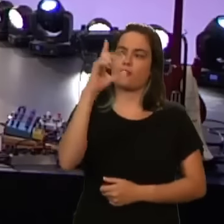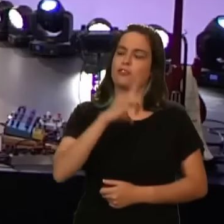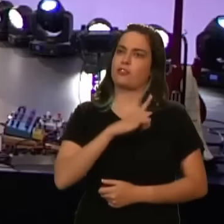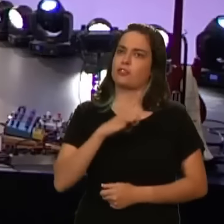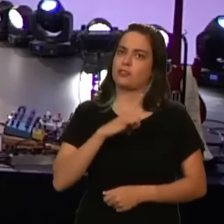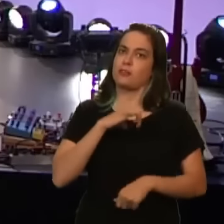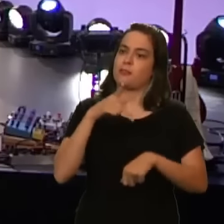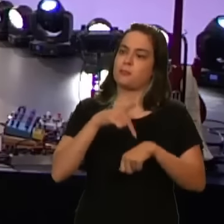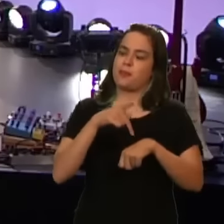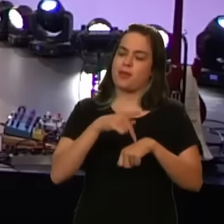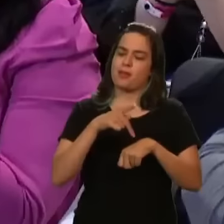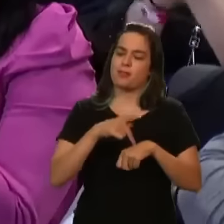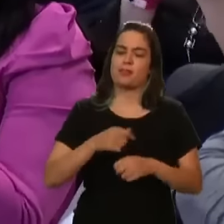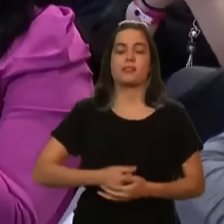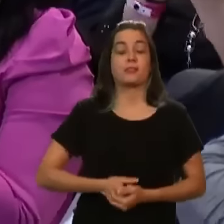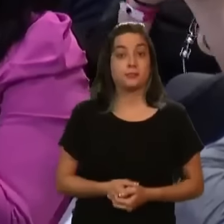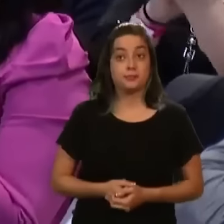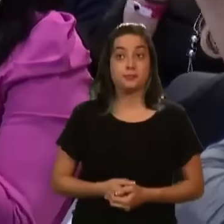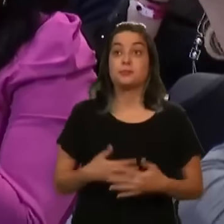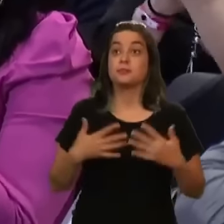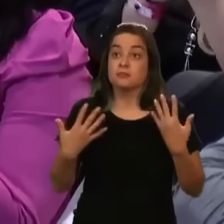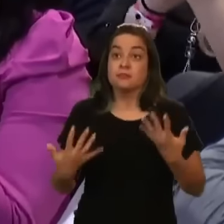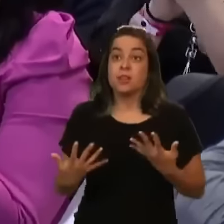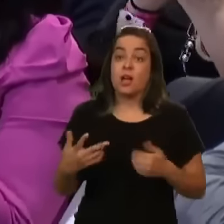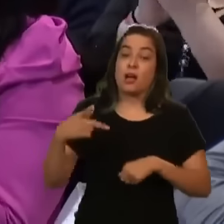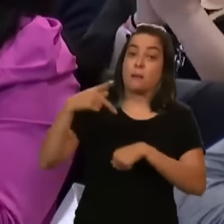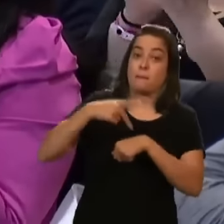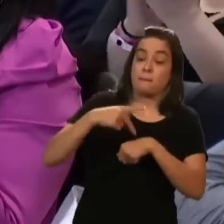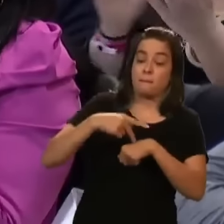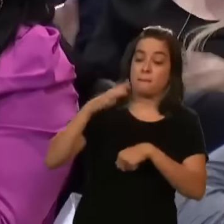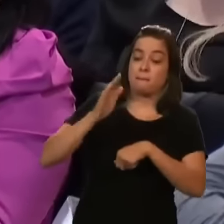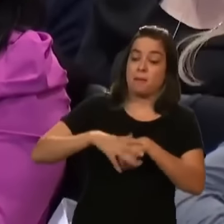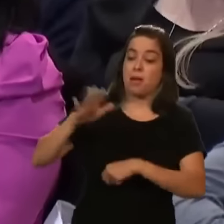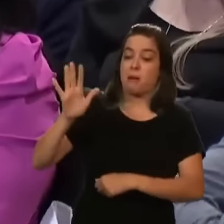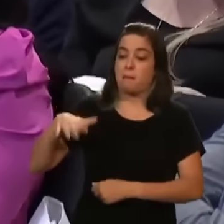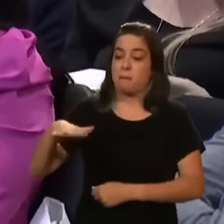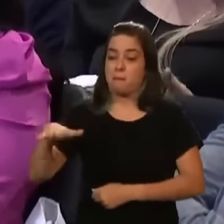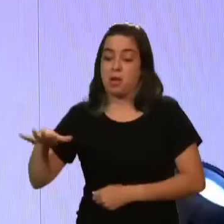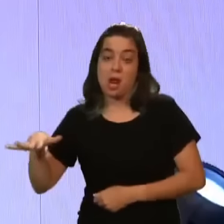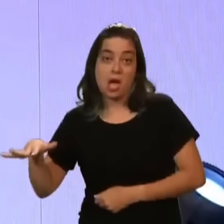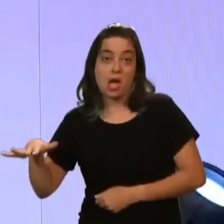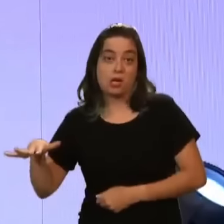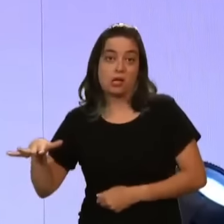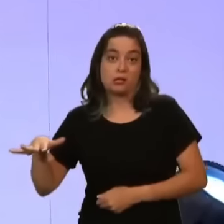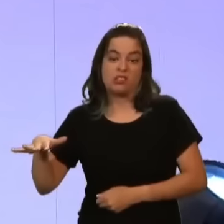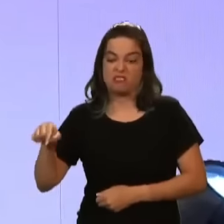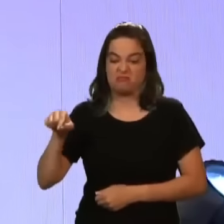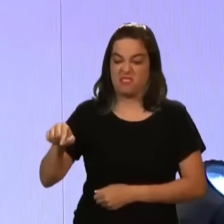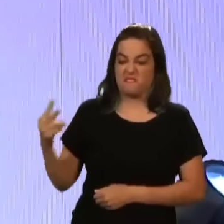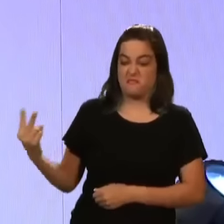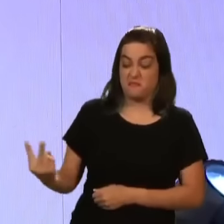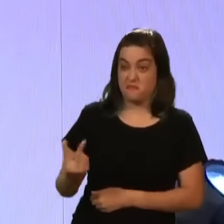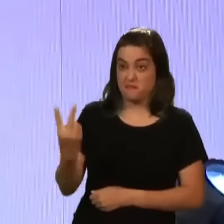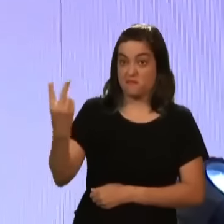das pedras? Só porque uma pedra é mais barata aos seus olhos,